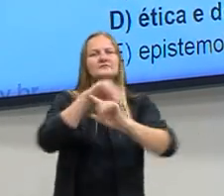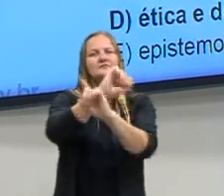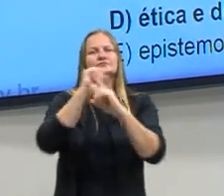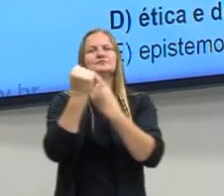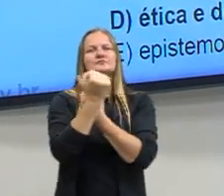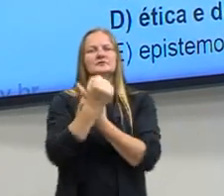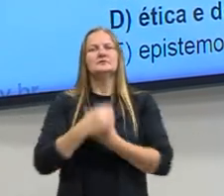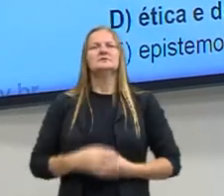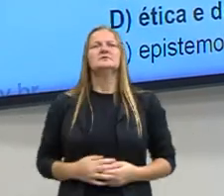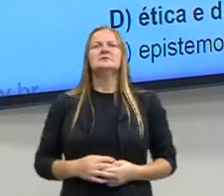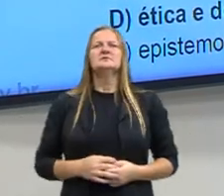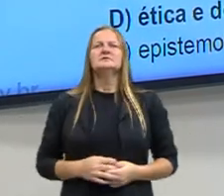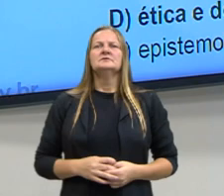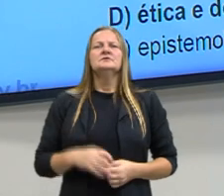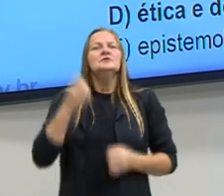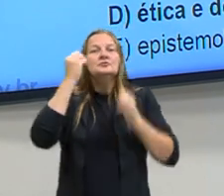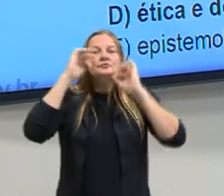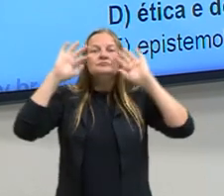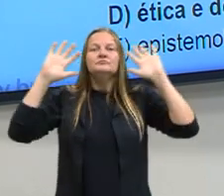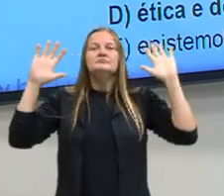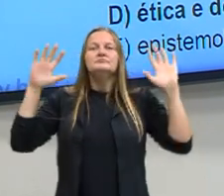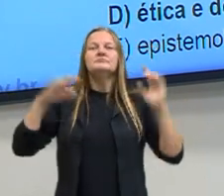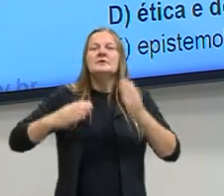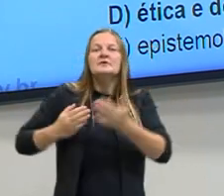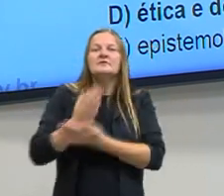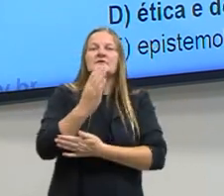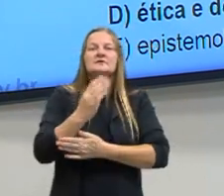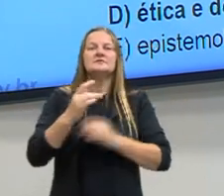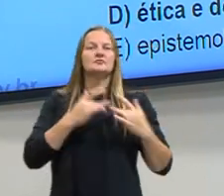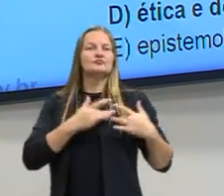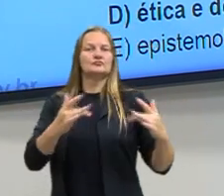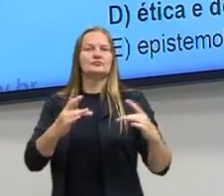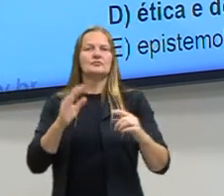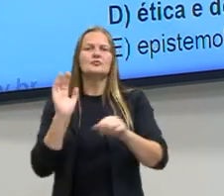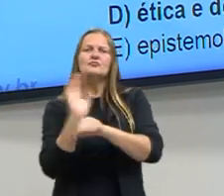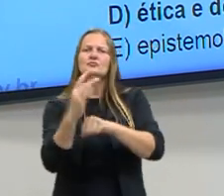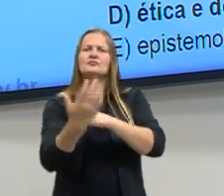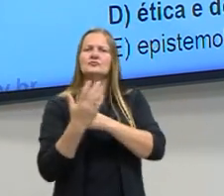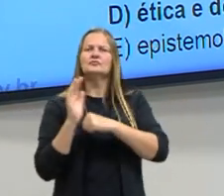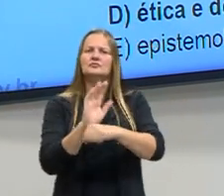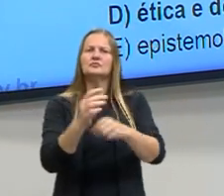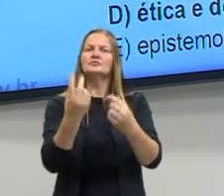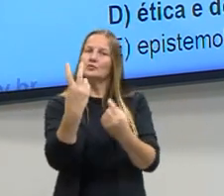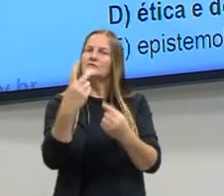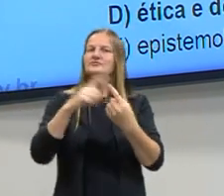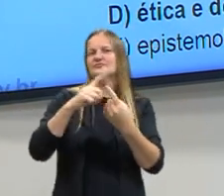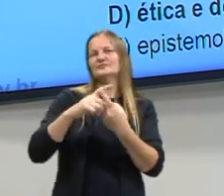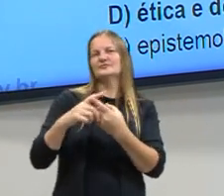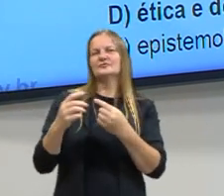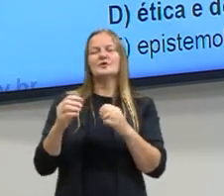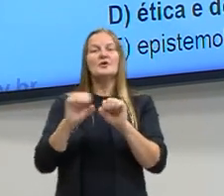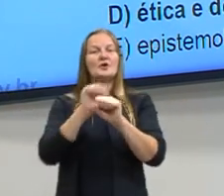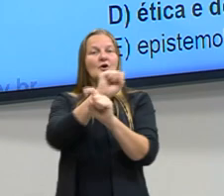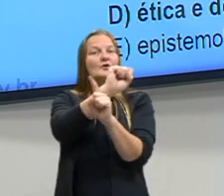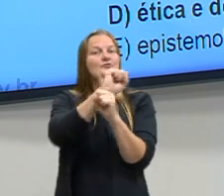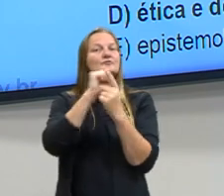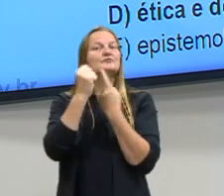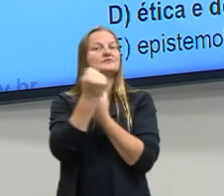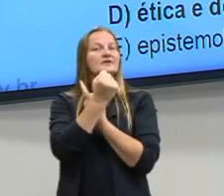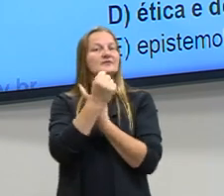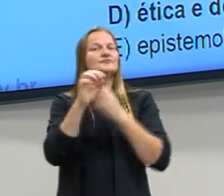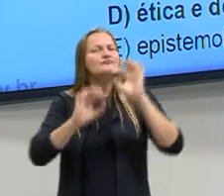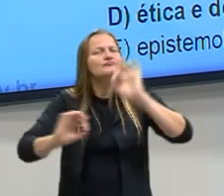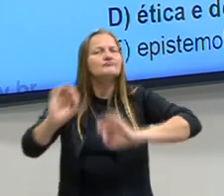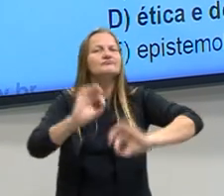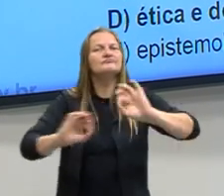e ele entende que é através da solidariedade mecânica e orgânica que a sociedade que a